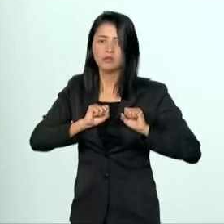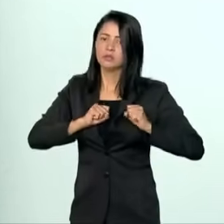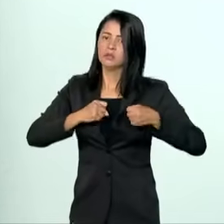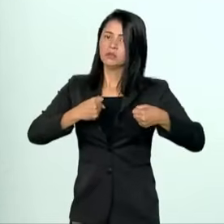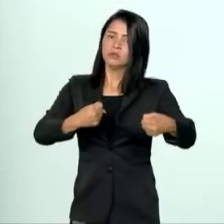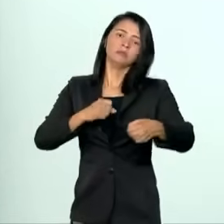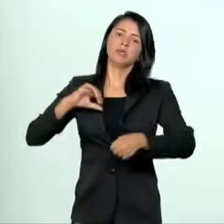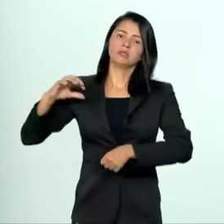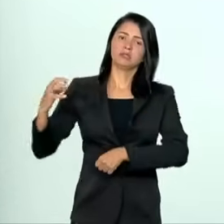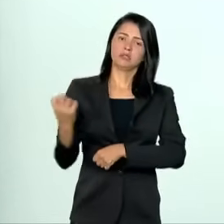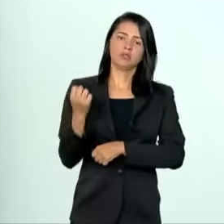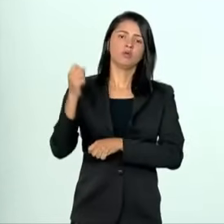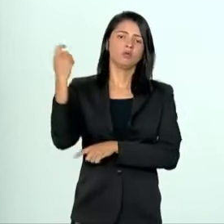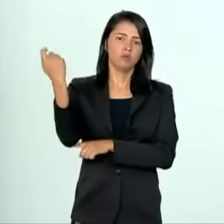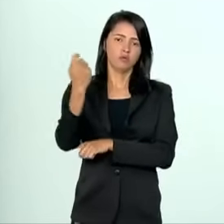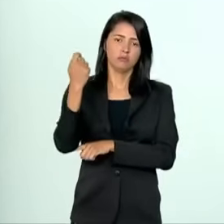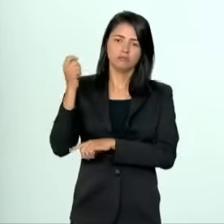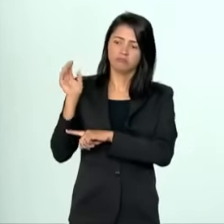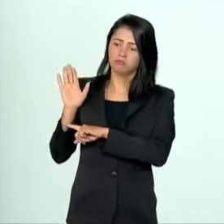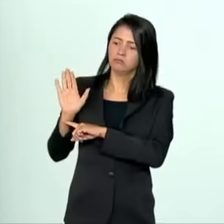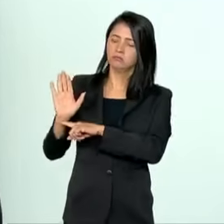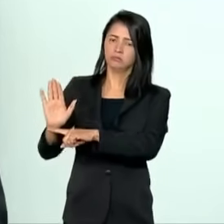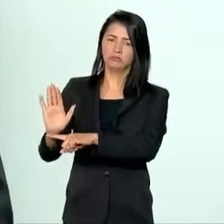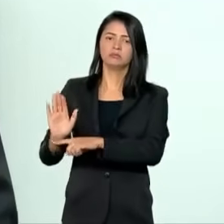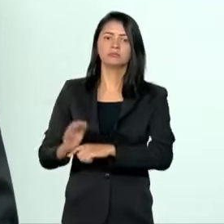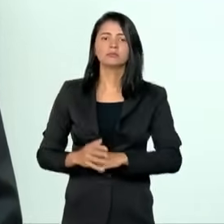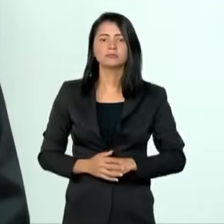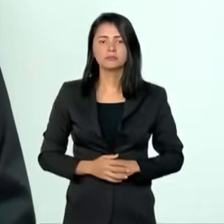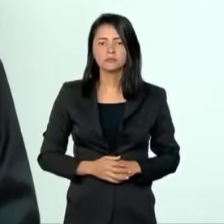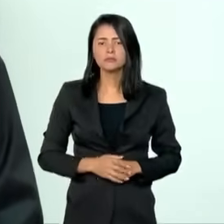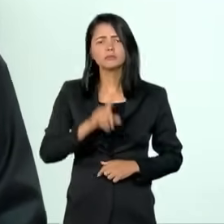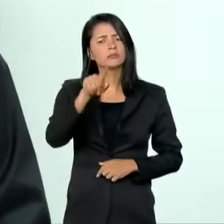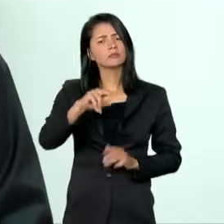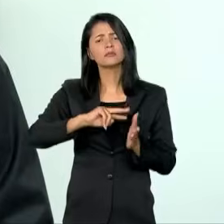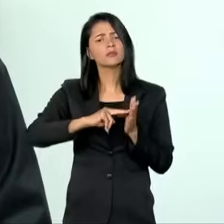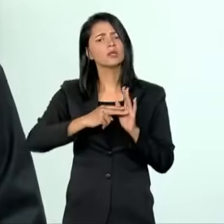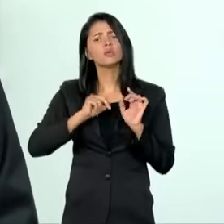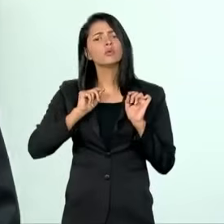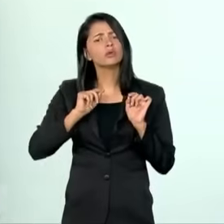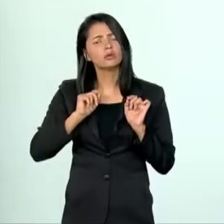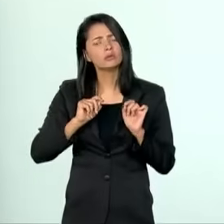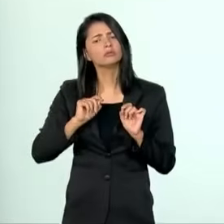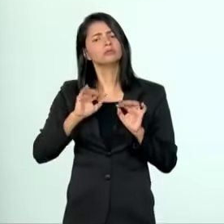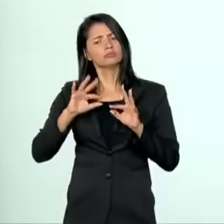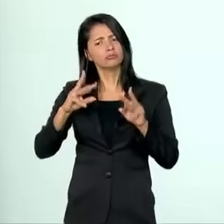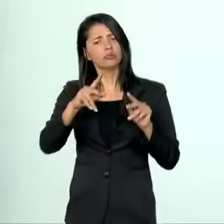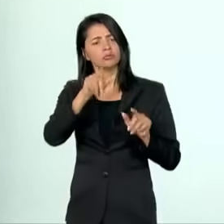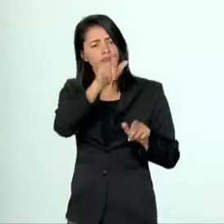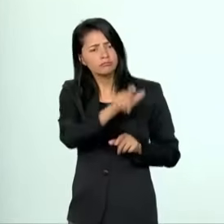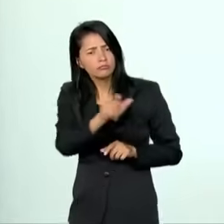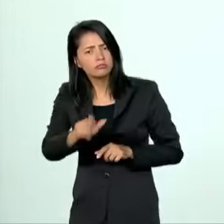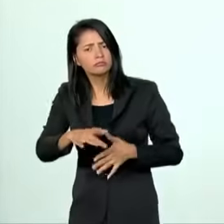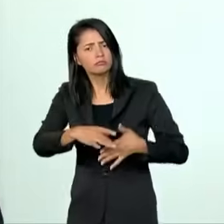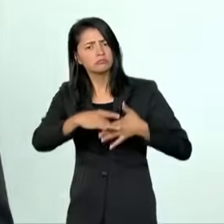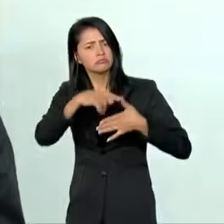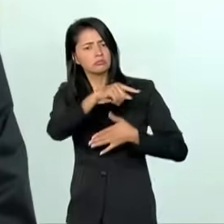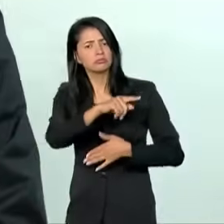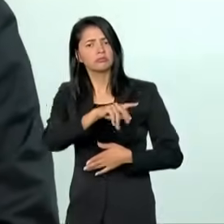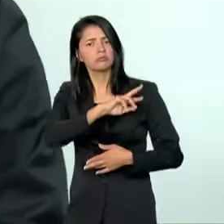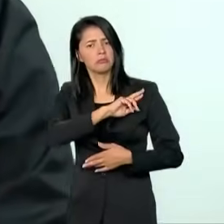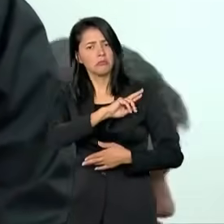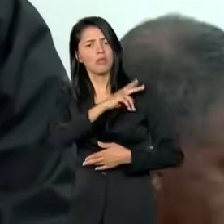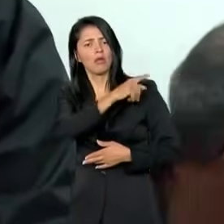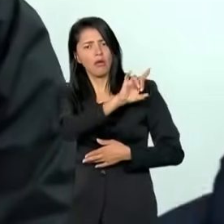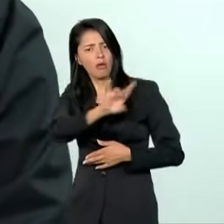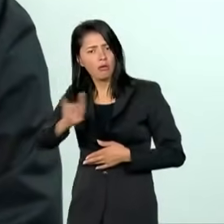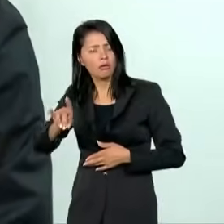poder socorrer o Rio Grande do Sul. Isso significa dizer que todas as autoridades que estão aqui constituídas, cada